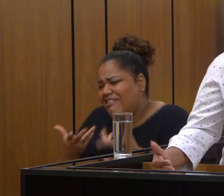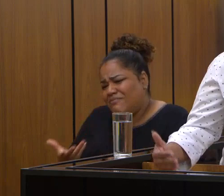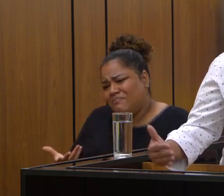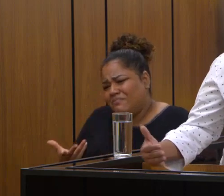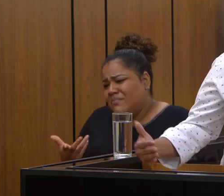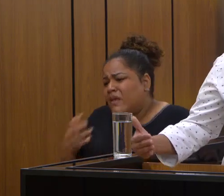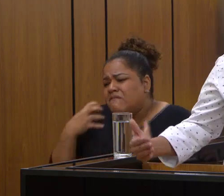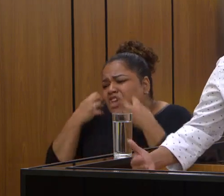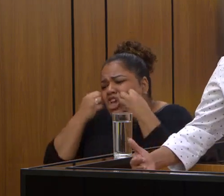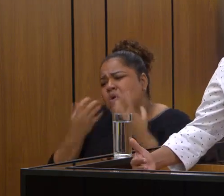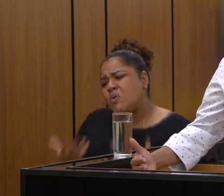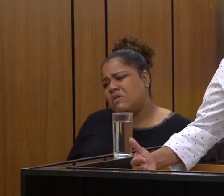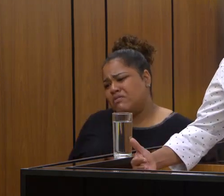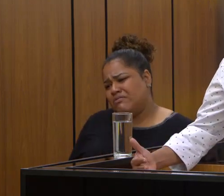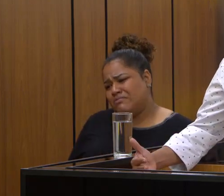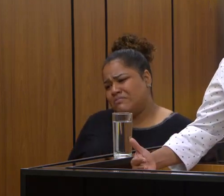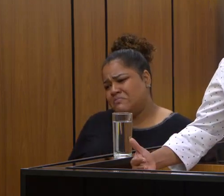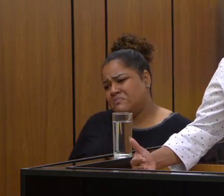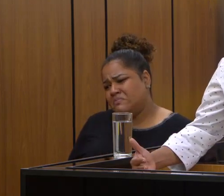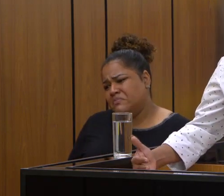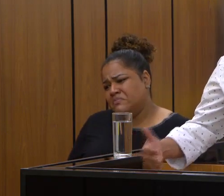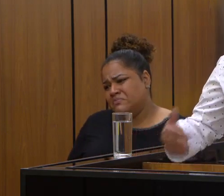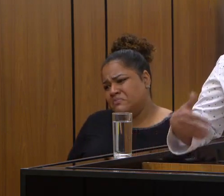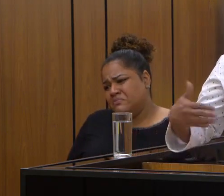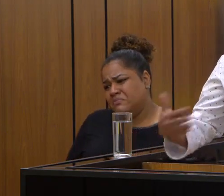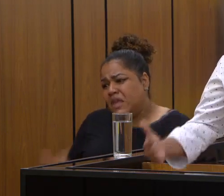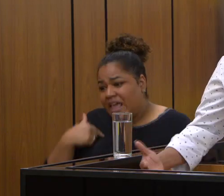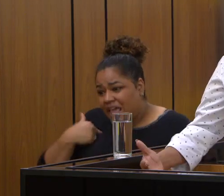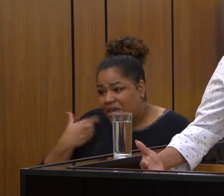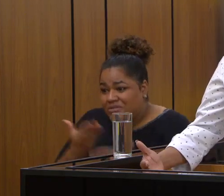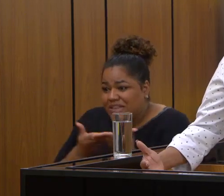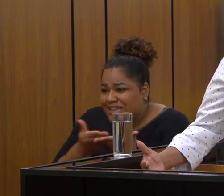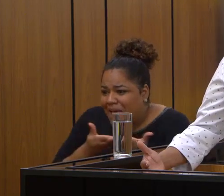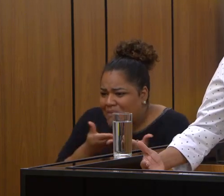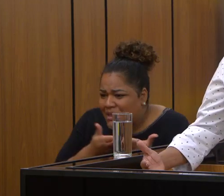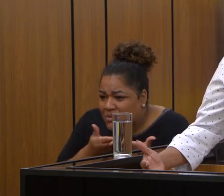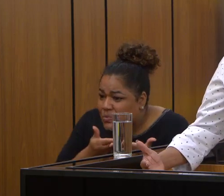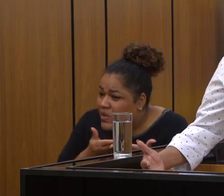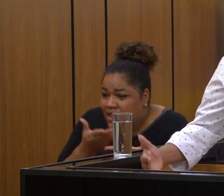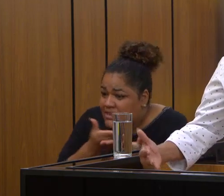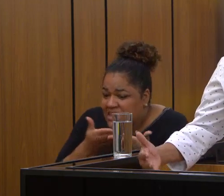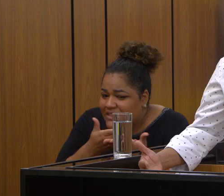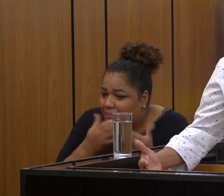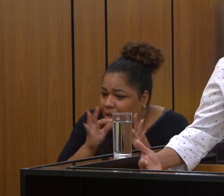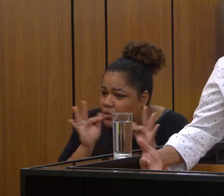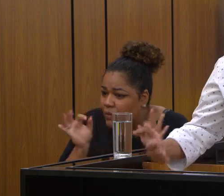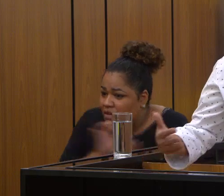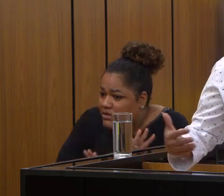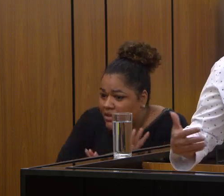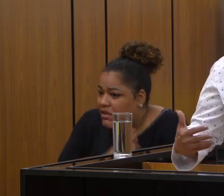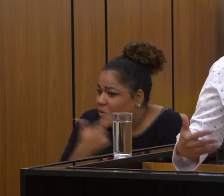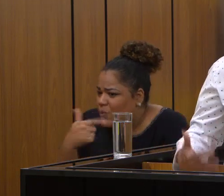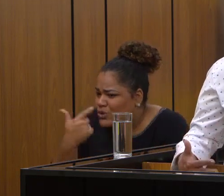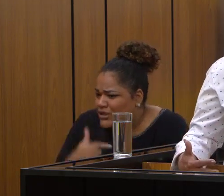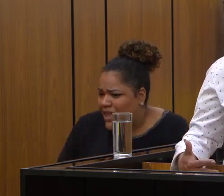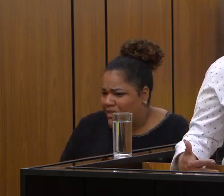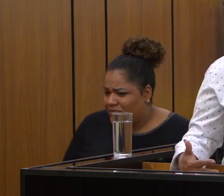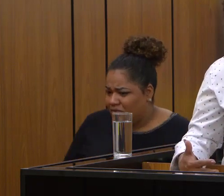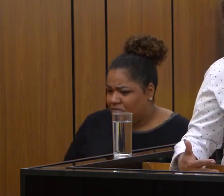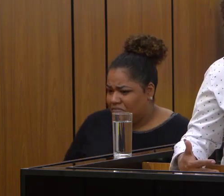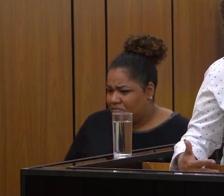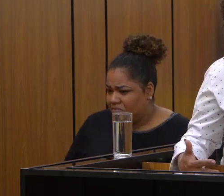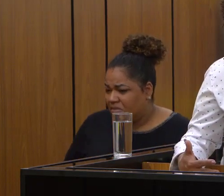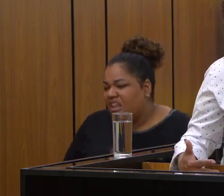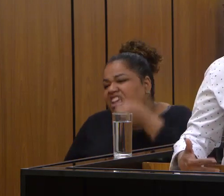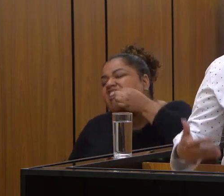se estavam fazendo tratamento o tratamento inacavel deixaram a gente pessoas com ponto